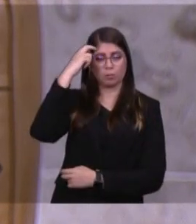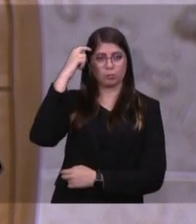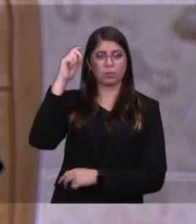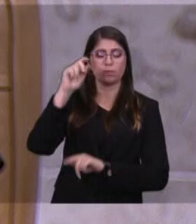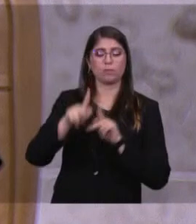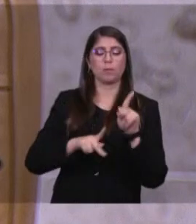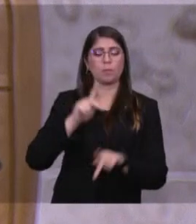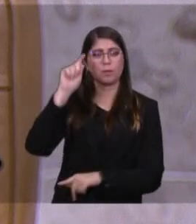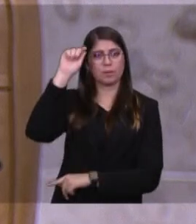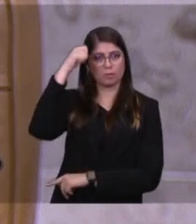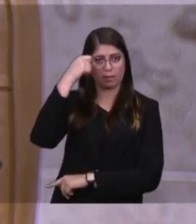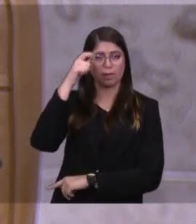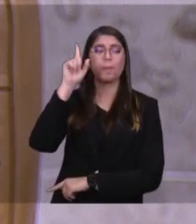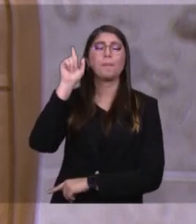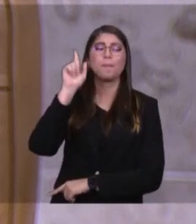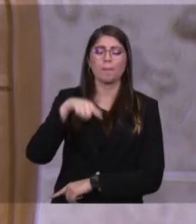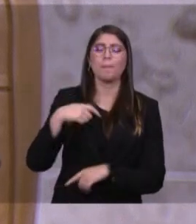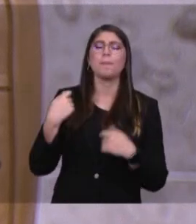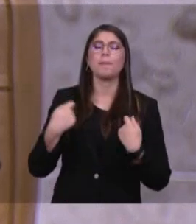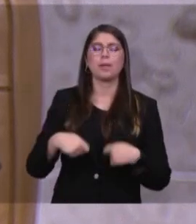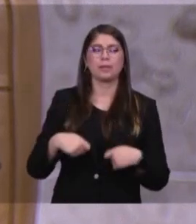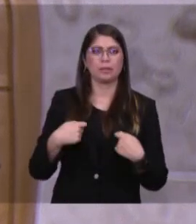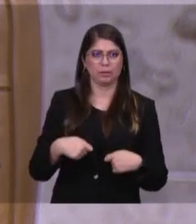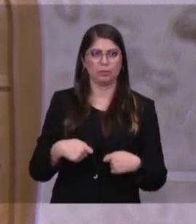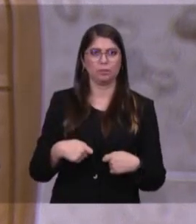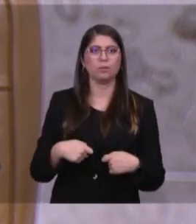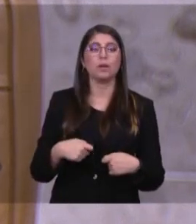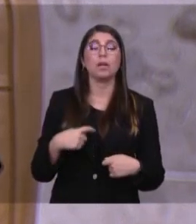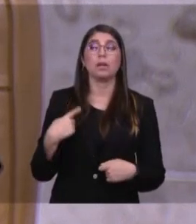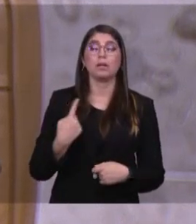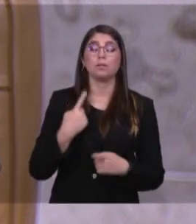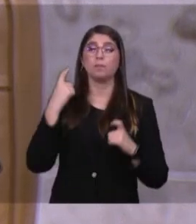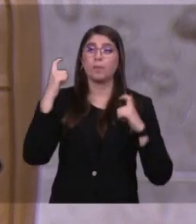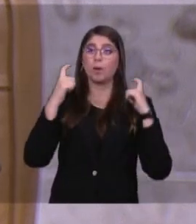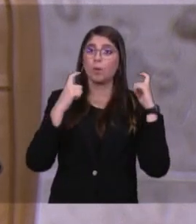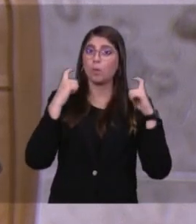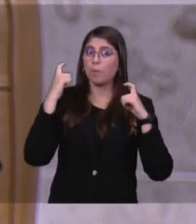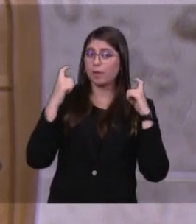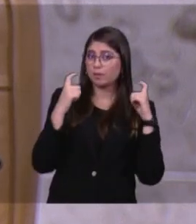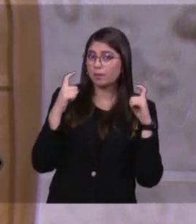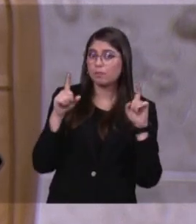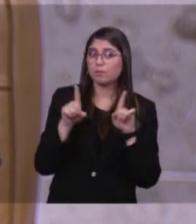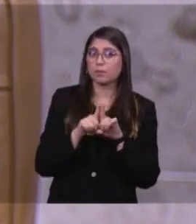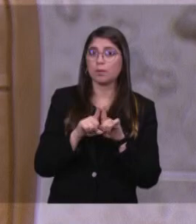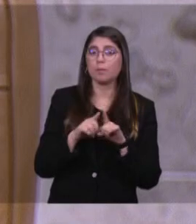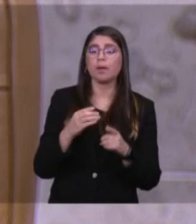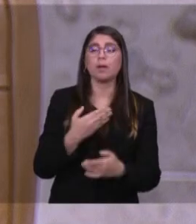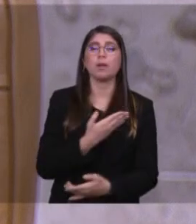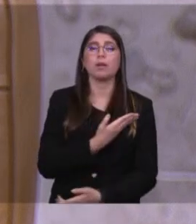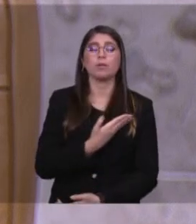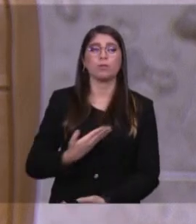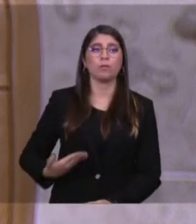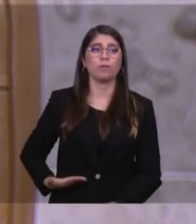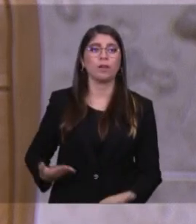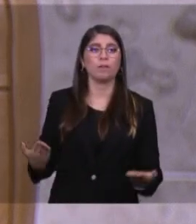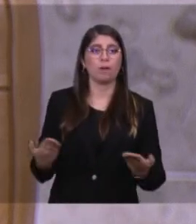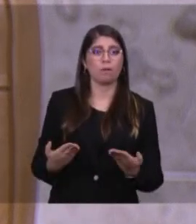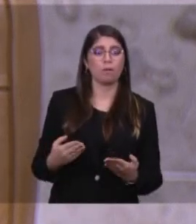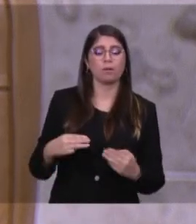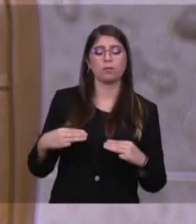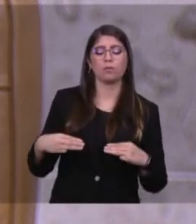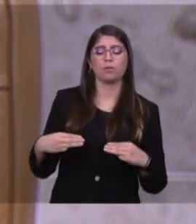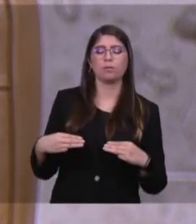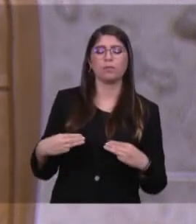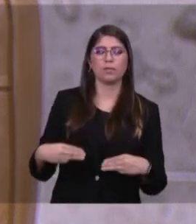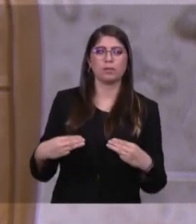população negra são necessárias e vêm sendo objeto de preocupação também do atual governo, do Ministério dos Direitos